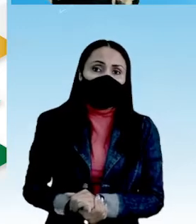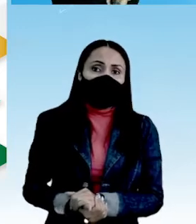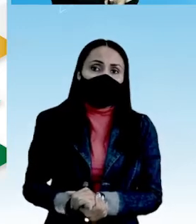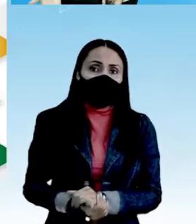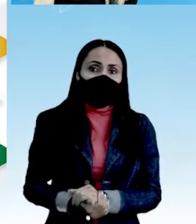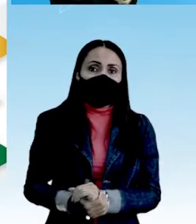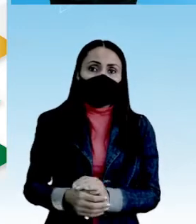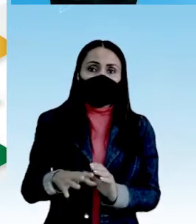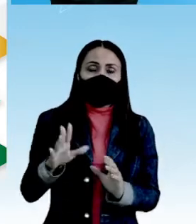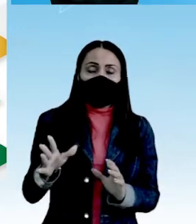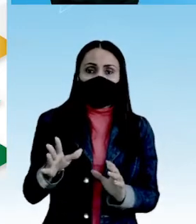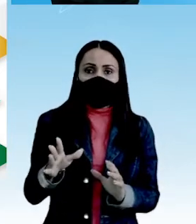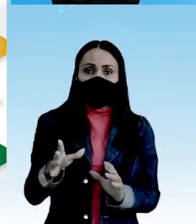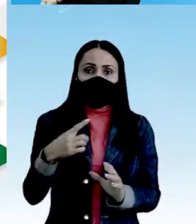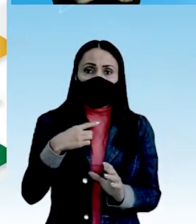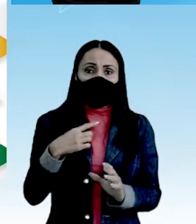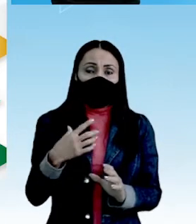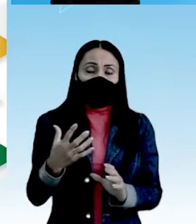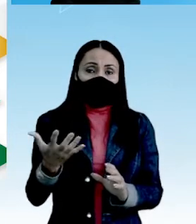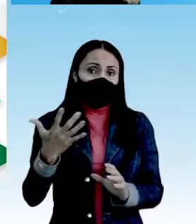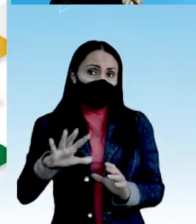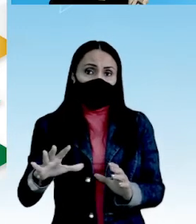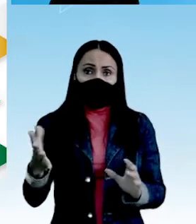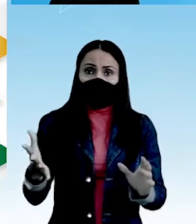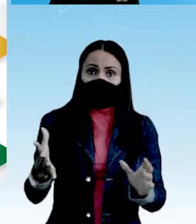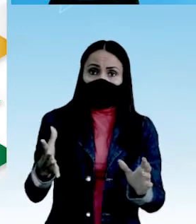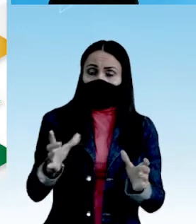vaidade não deixou que ele não permitiu que ele